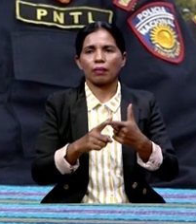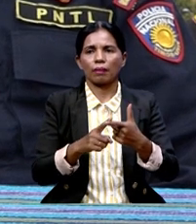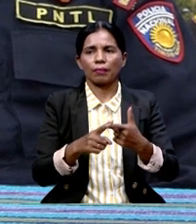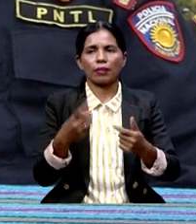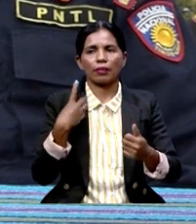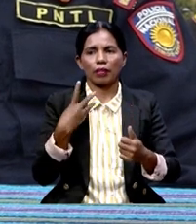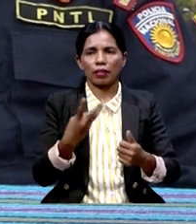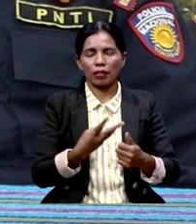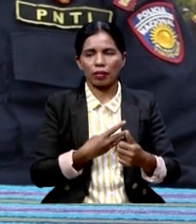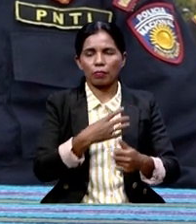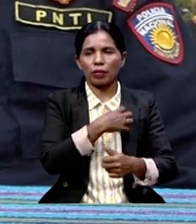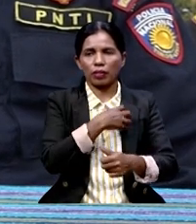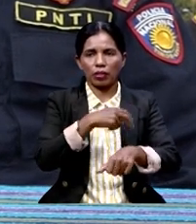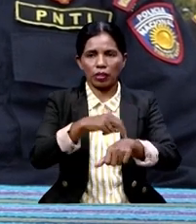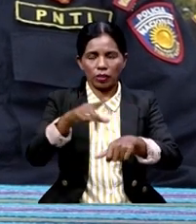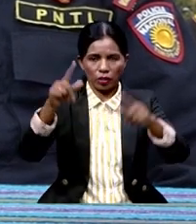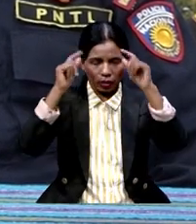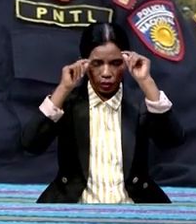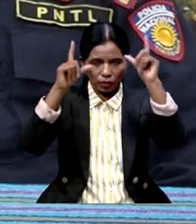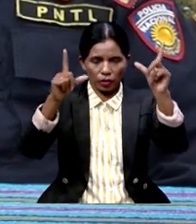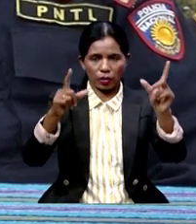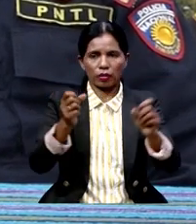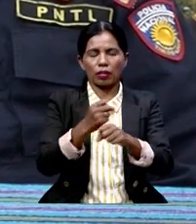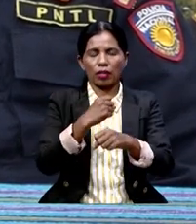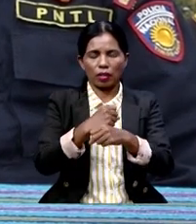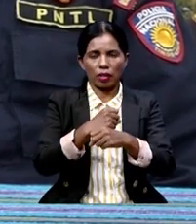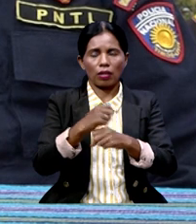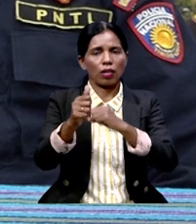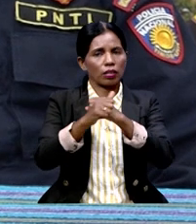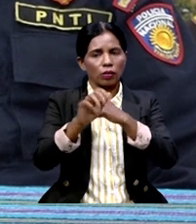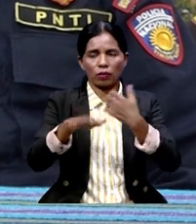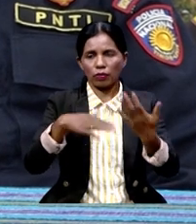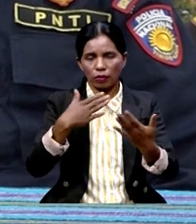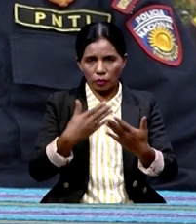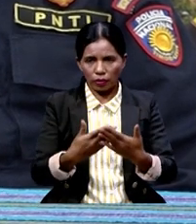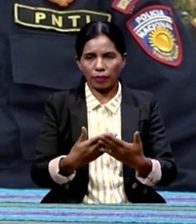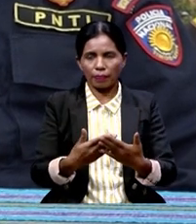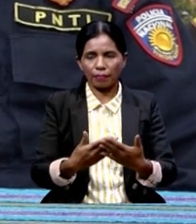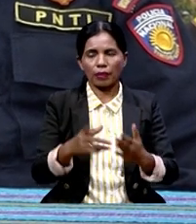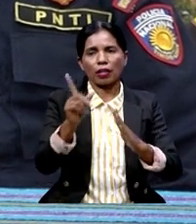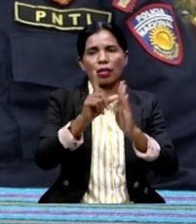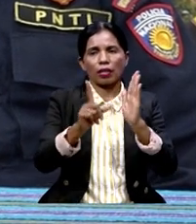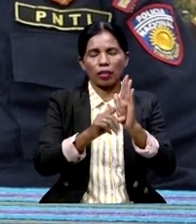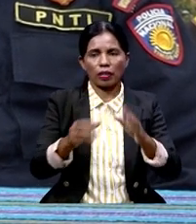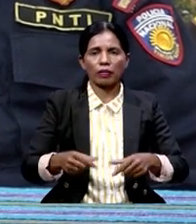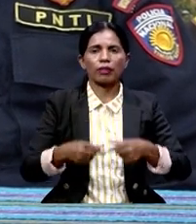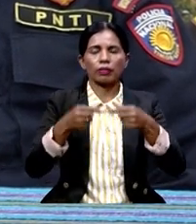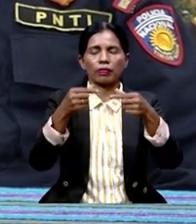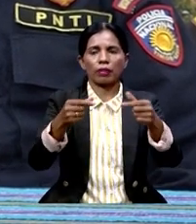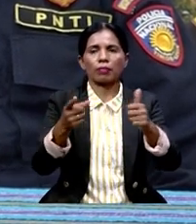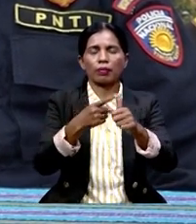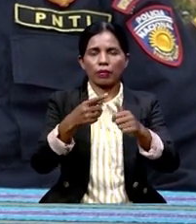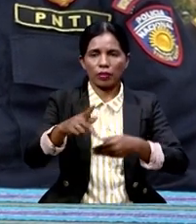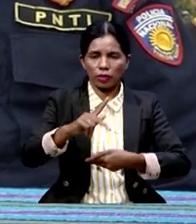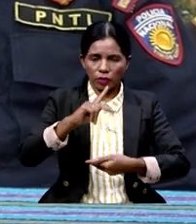tá, Polícia Nacional de Timor-Leste, se ir halo ação junto outro, nebe, leifo, hori, primeiro,